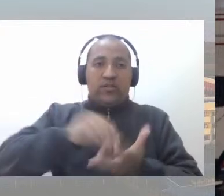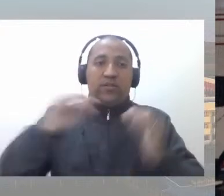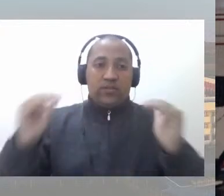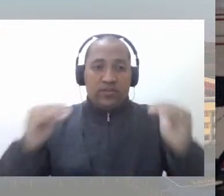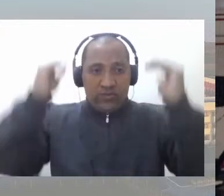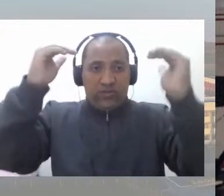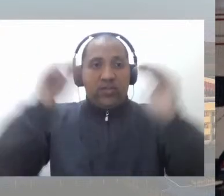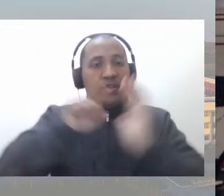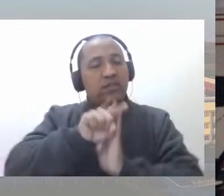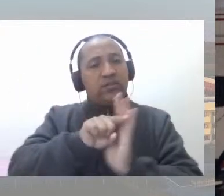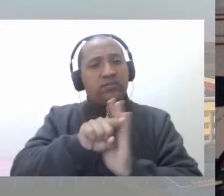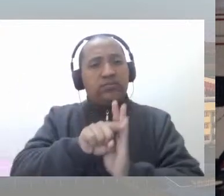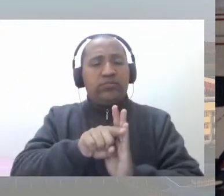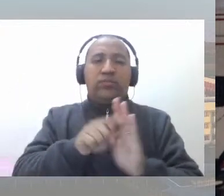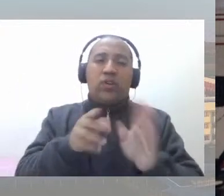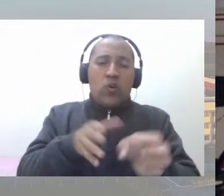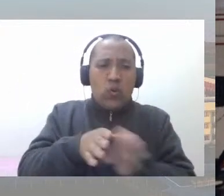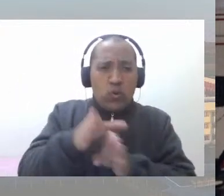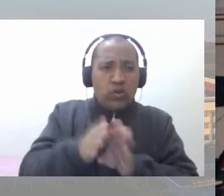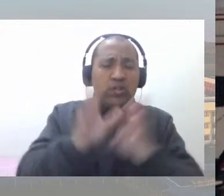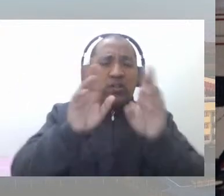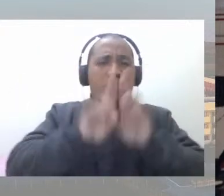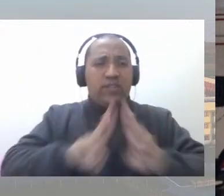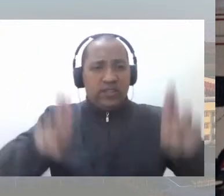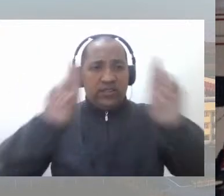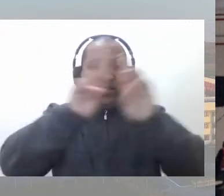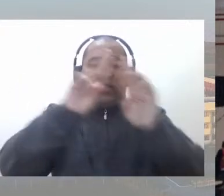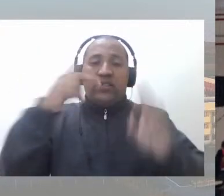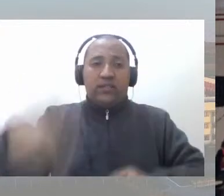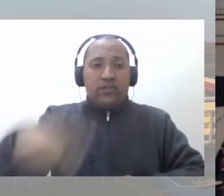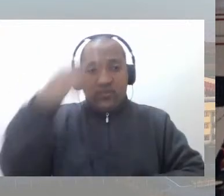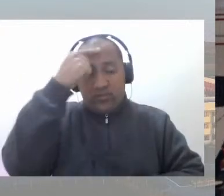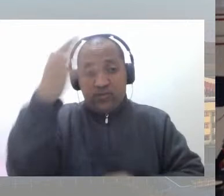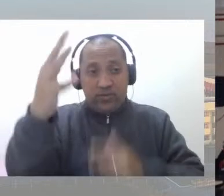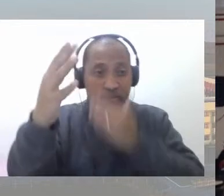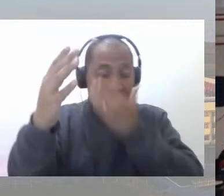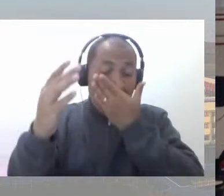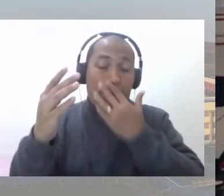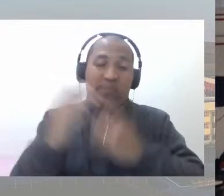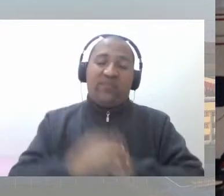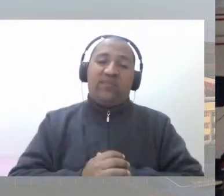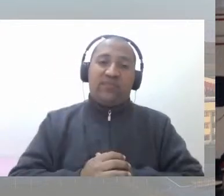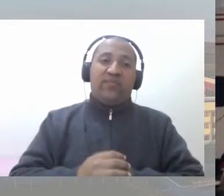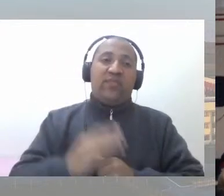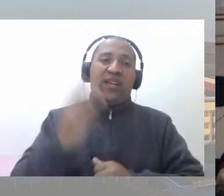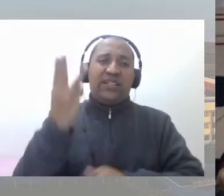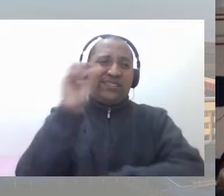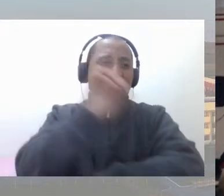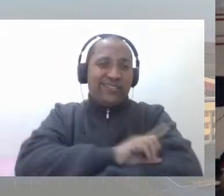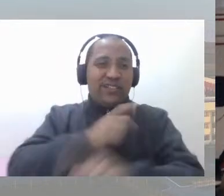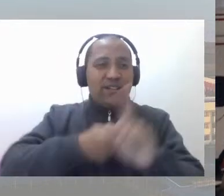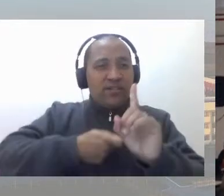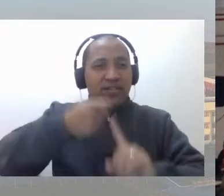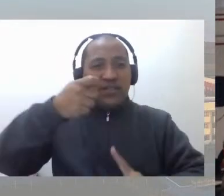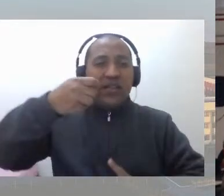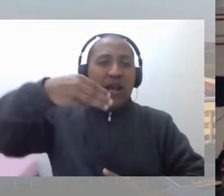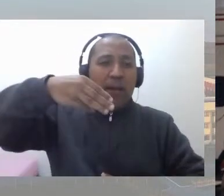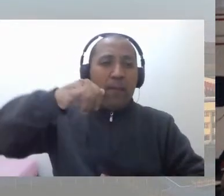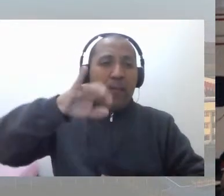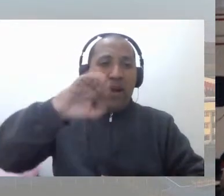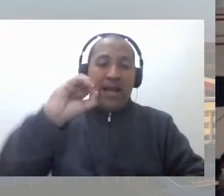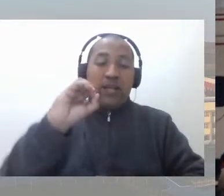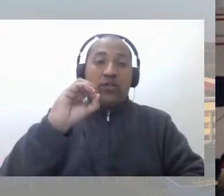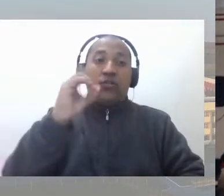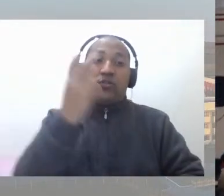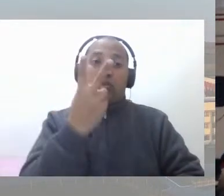no Conselho Universitário da Universidade Federal do Pampa. Aos 3 dias do mês de maio de 2023,